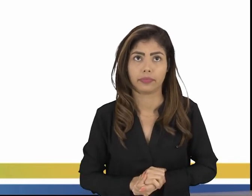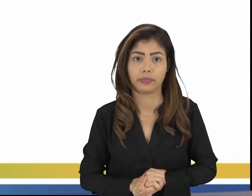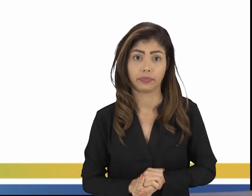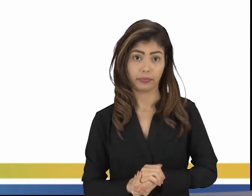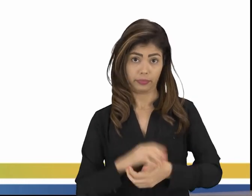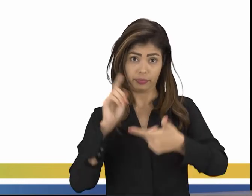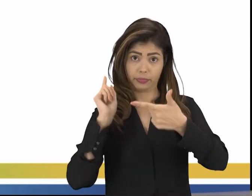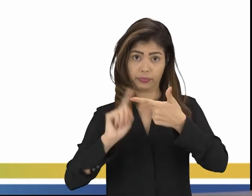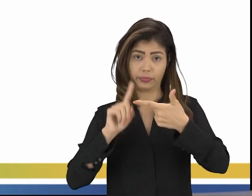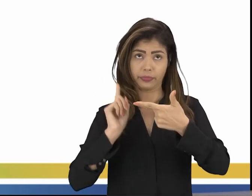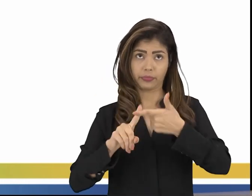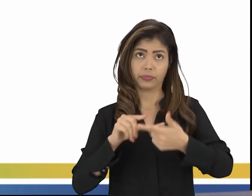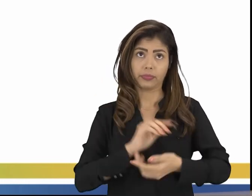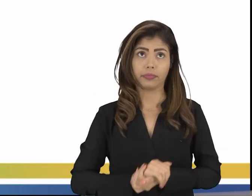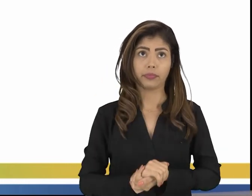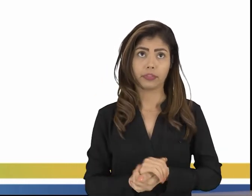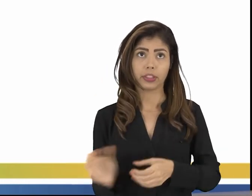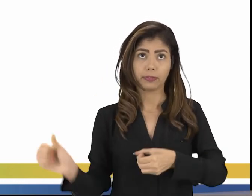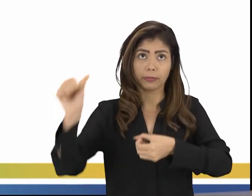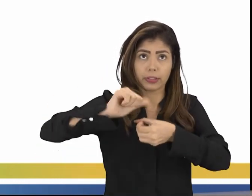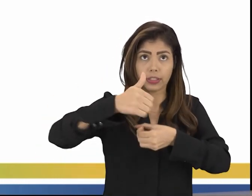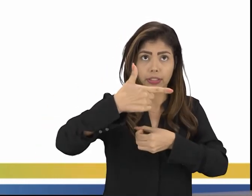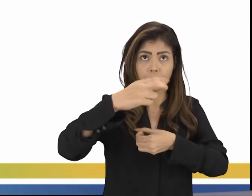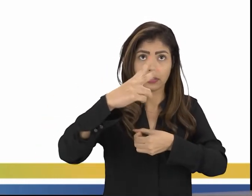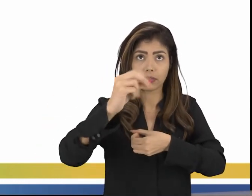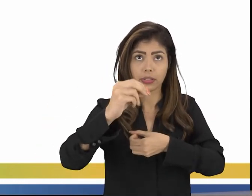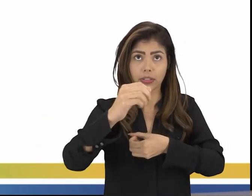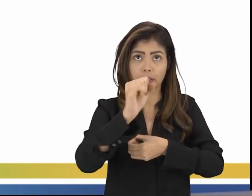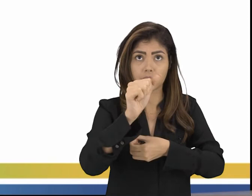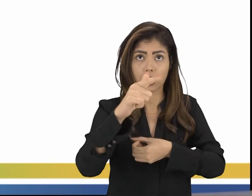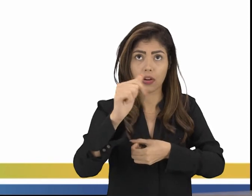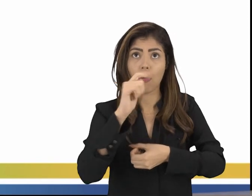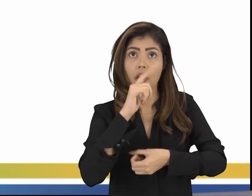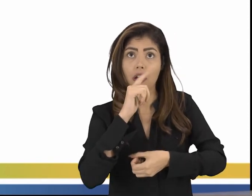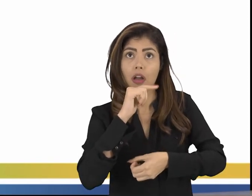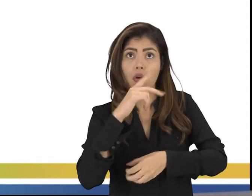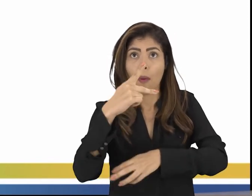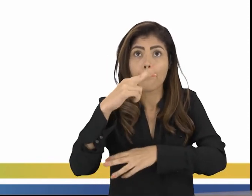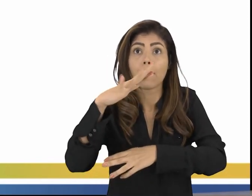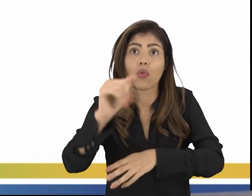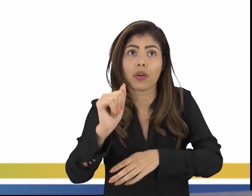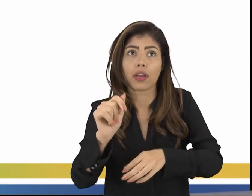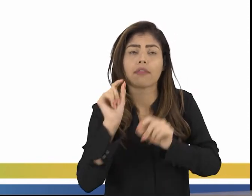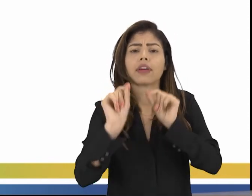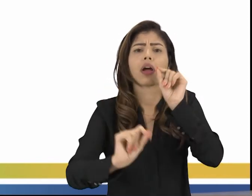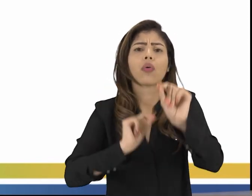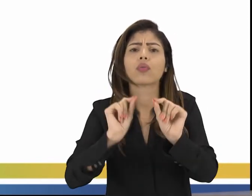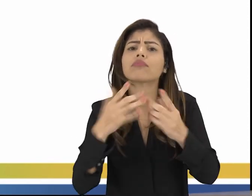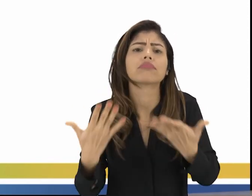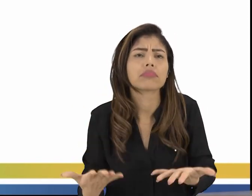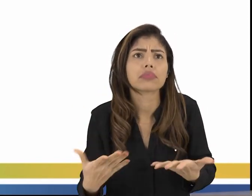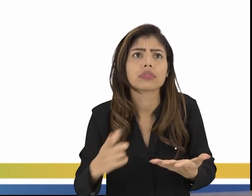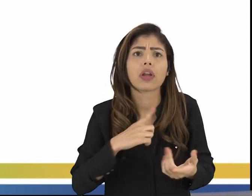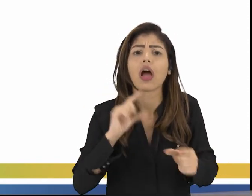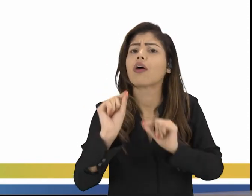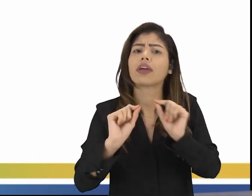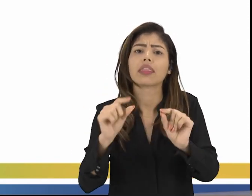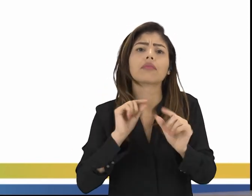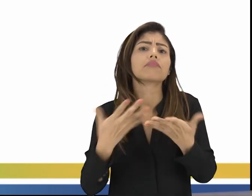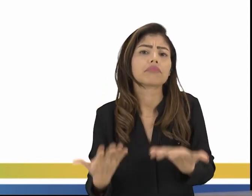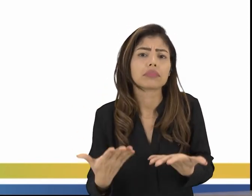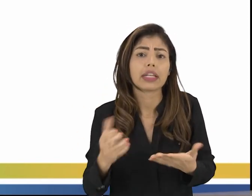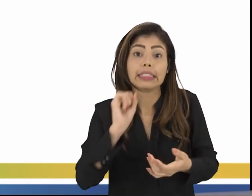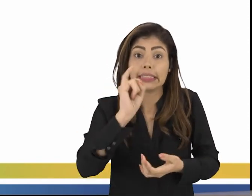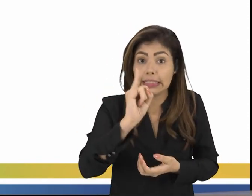No segundo caso, a adição de 150 gramas de sacarose a 1 litro de água pura fará com que aconteça o quê? Ou seja,